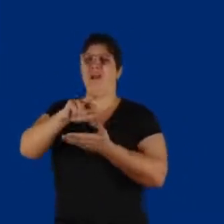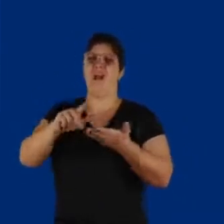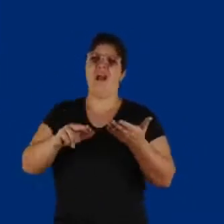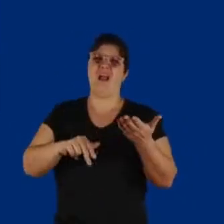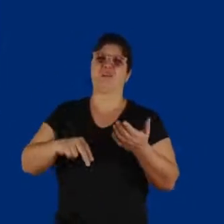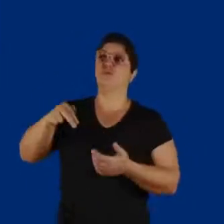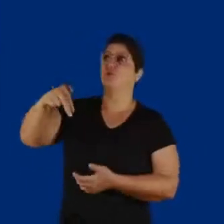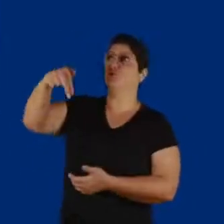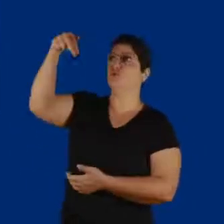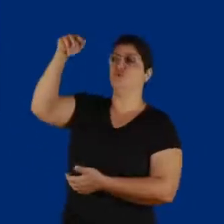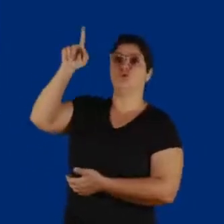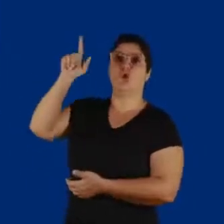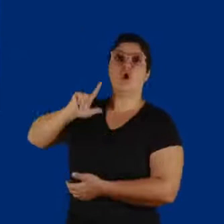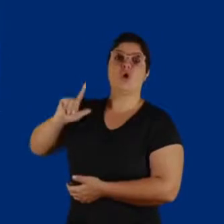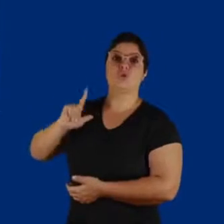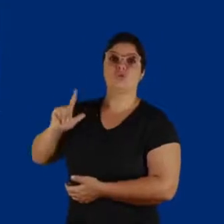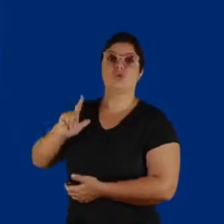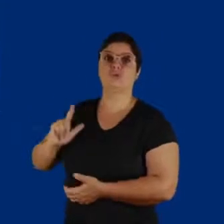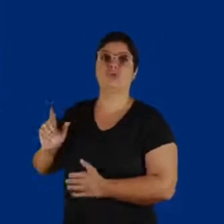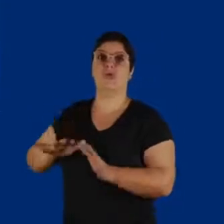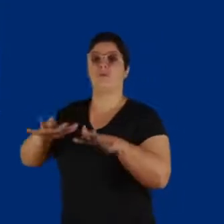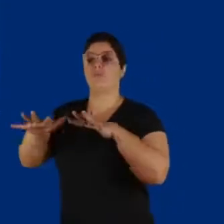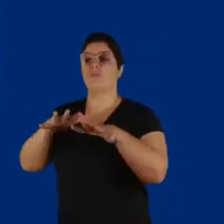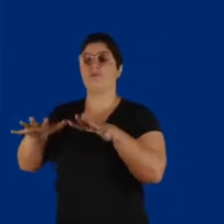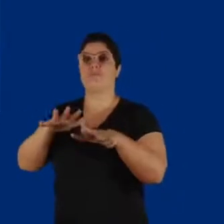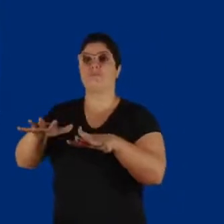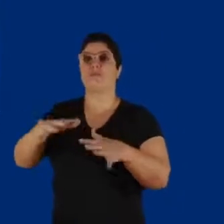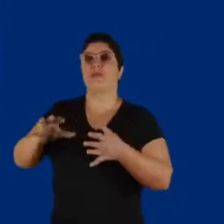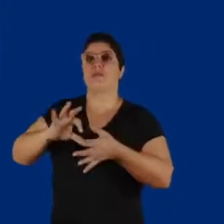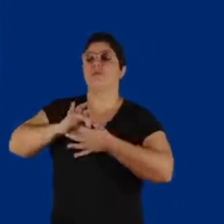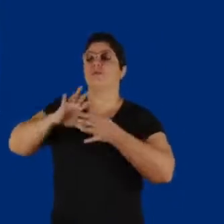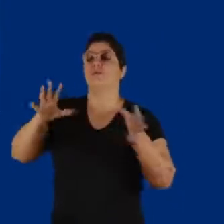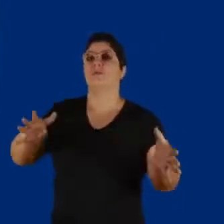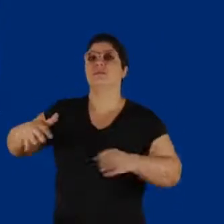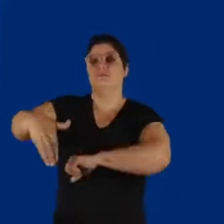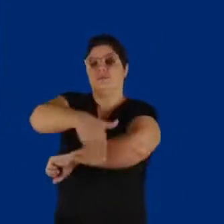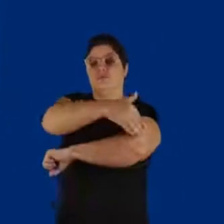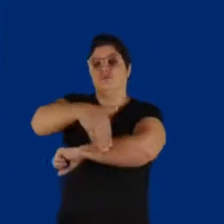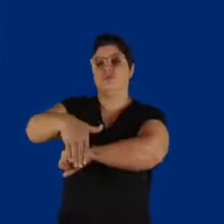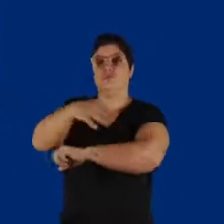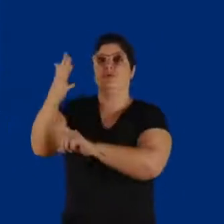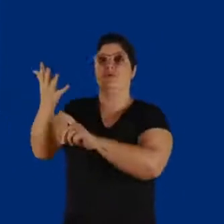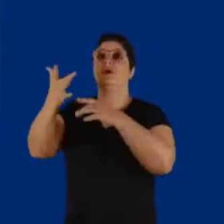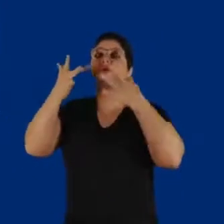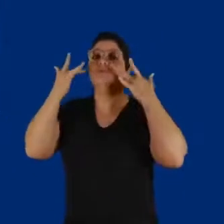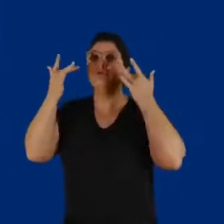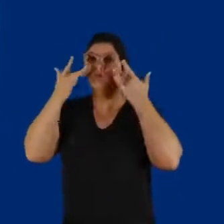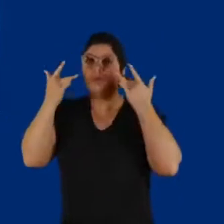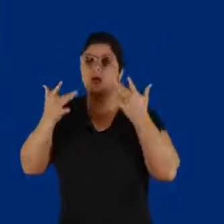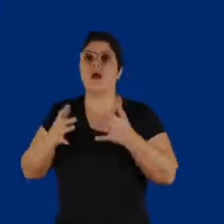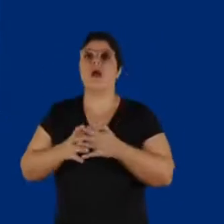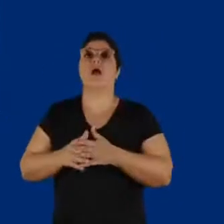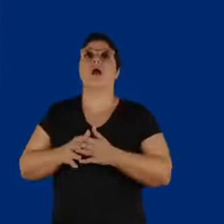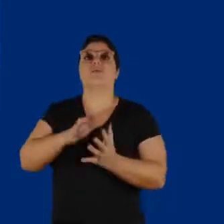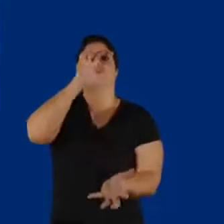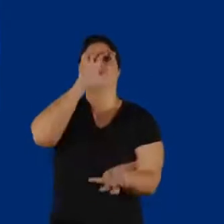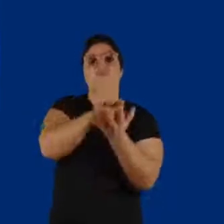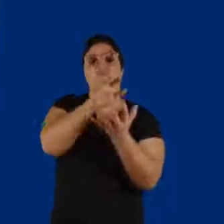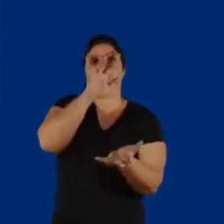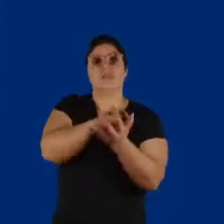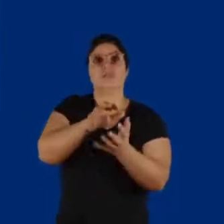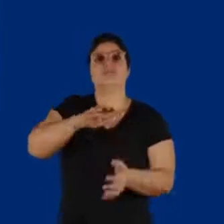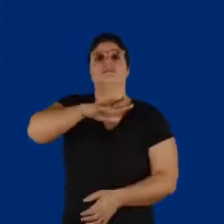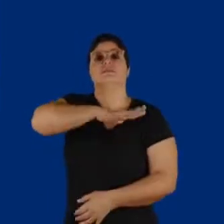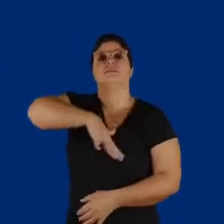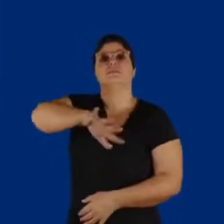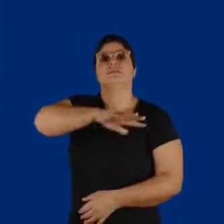movimento Escambo Livre de Rua, e o movimento de teatro e cidadania, educação popular. Temos em Fortaleza o espaço Ecobé, da